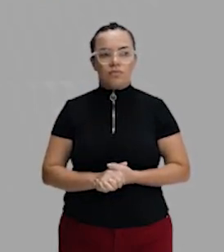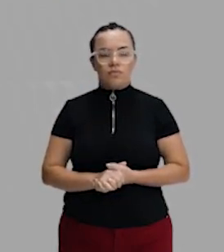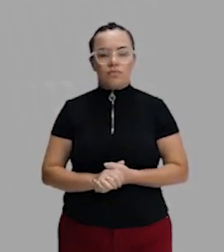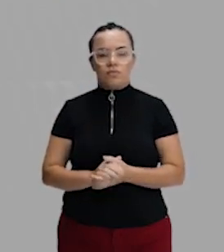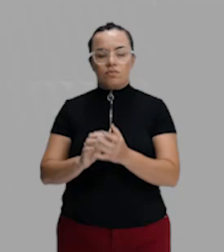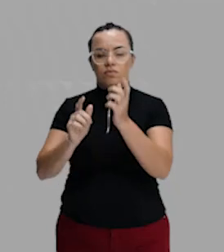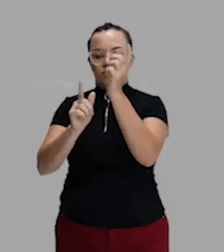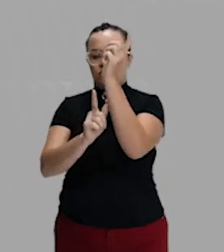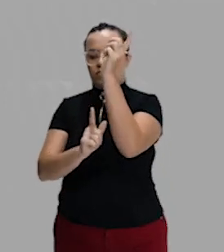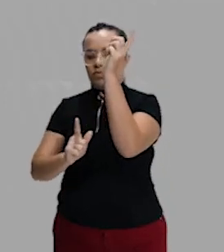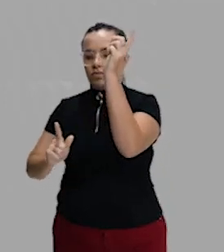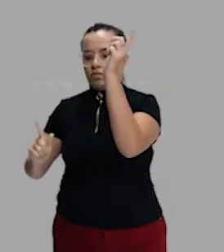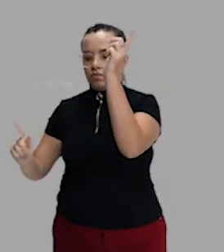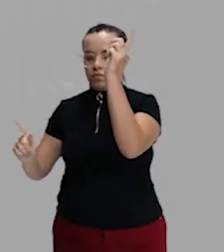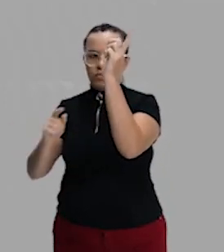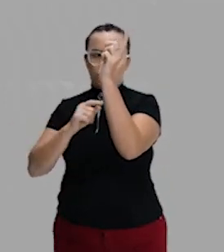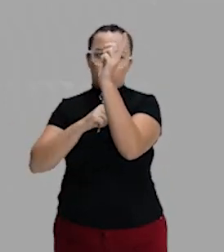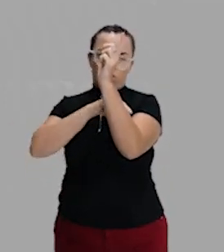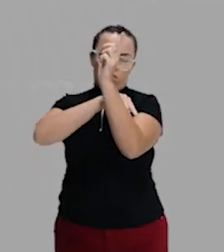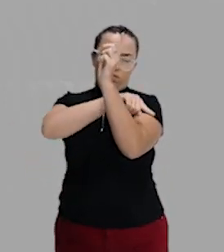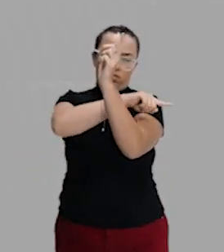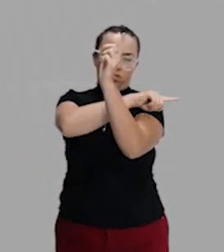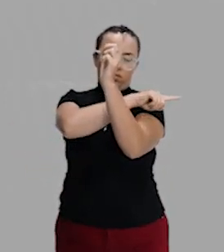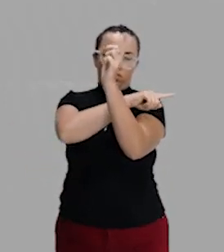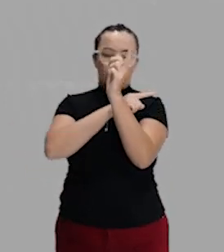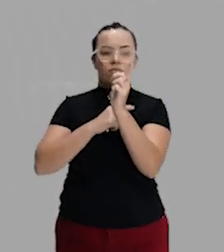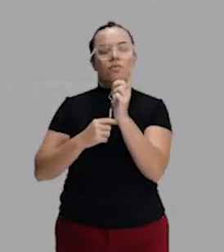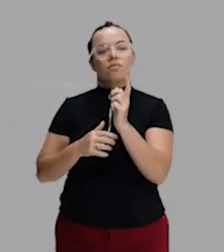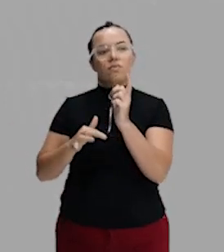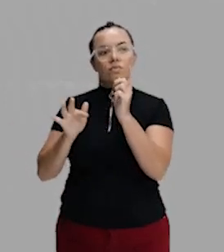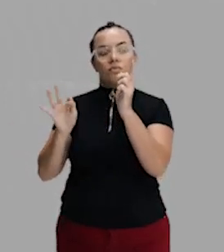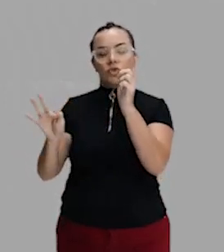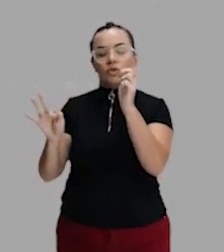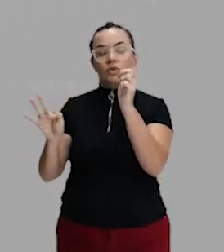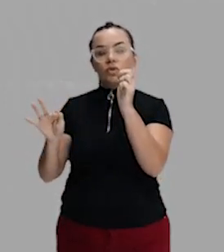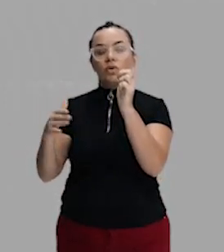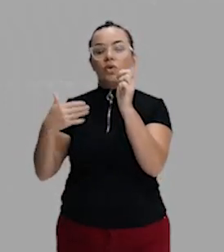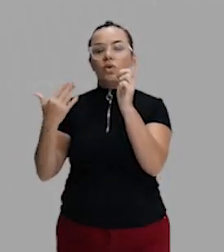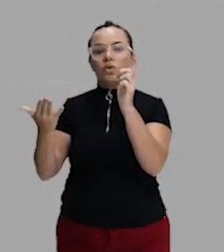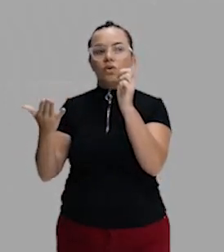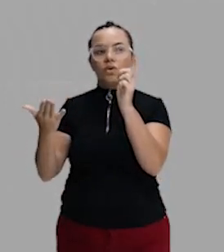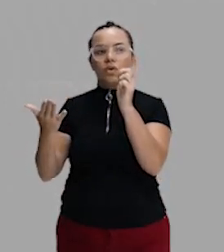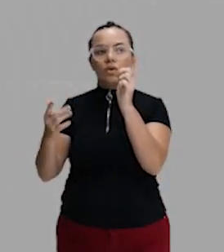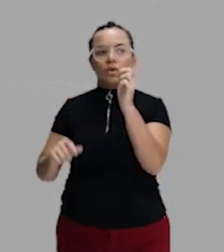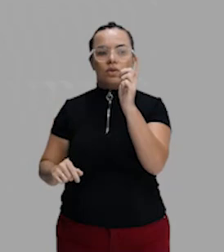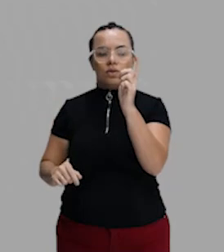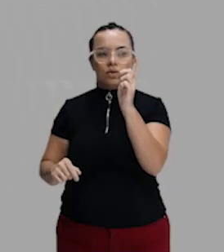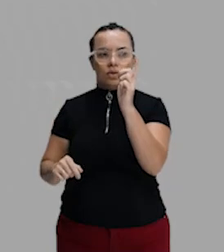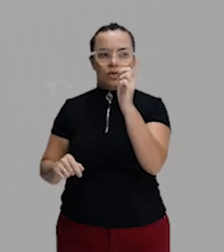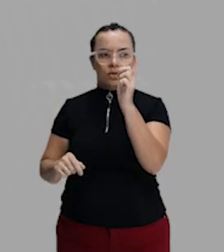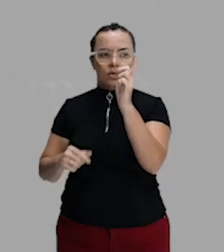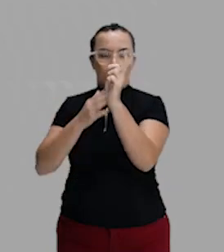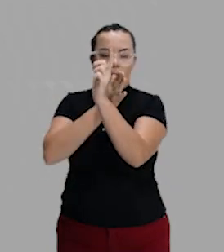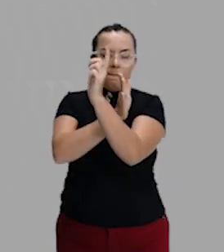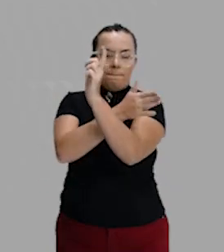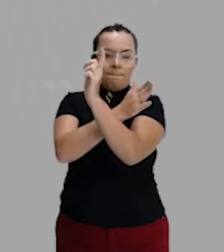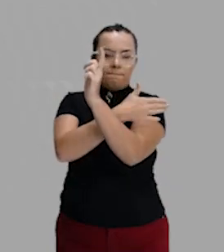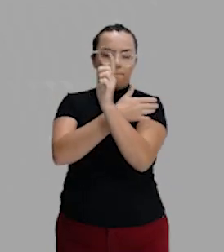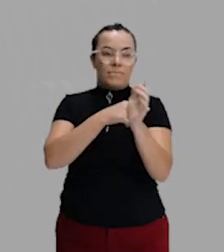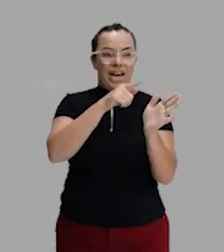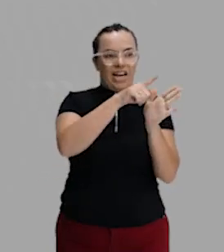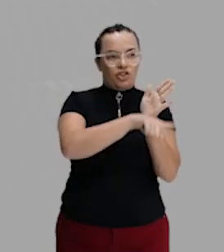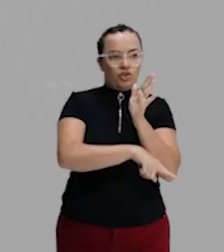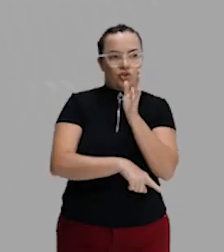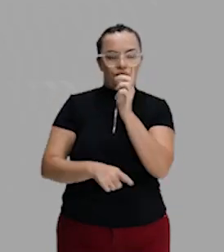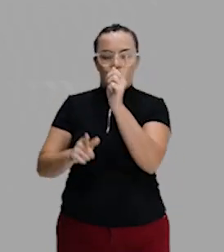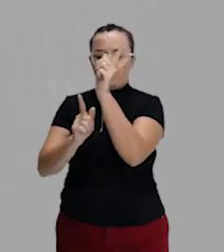esse foco. Tá? O foco está no ponto de coordenada menos 3 e menos 2. Então vamos supor que